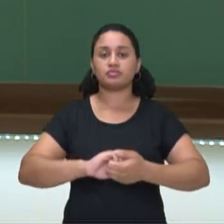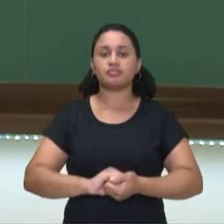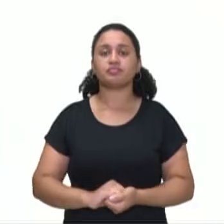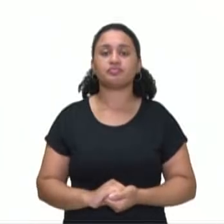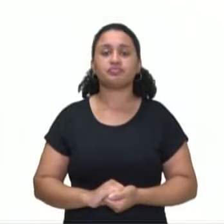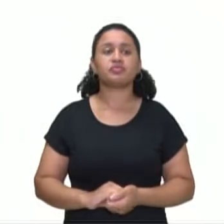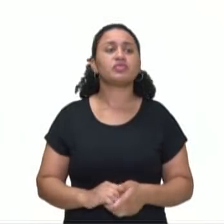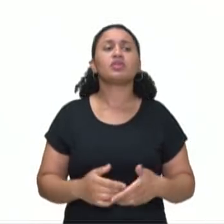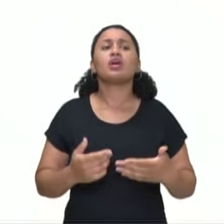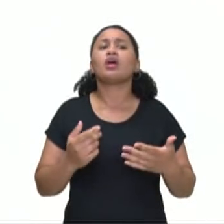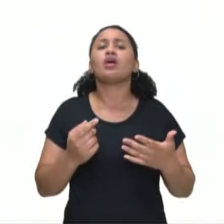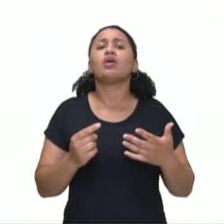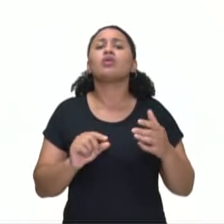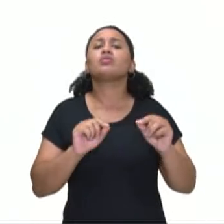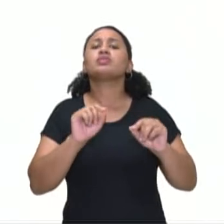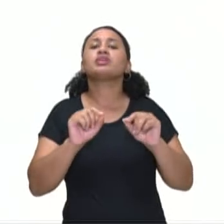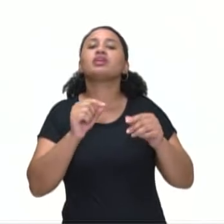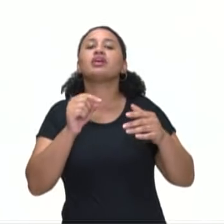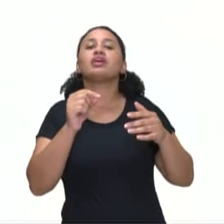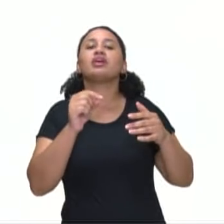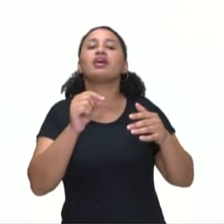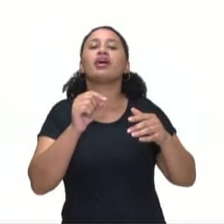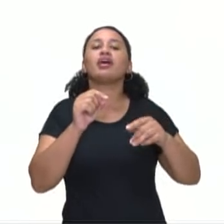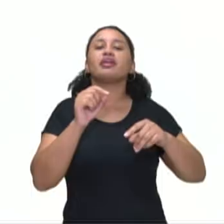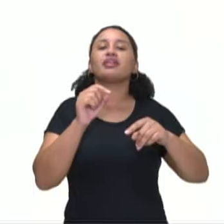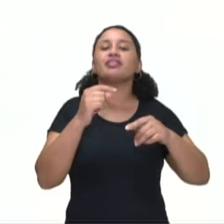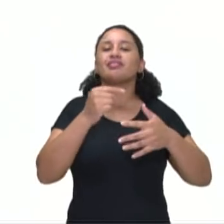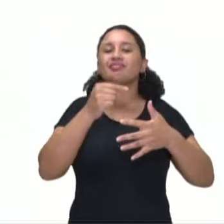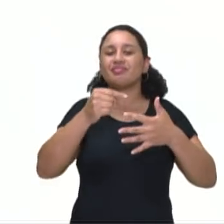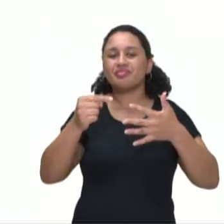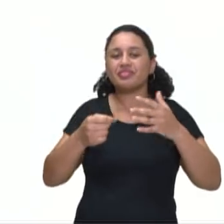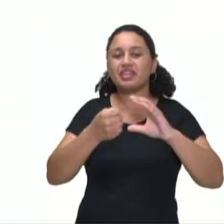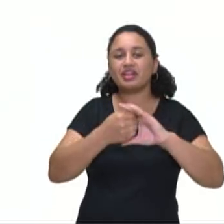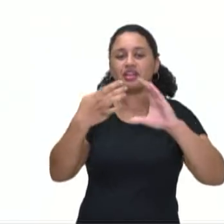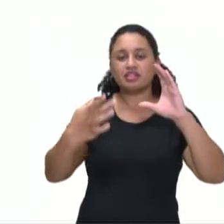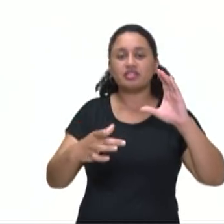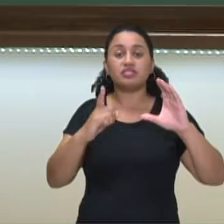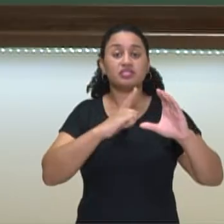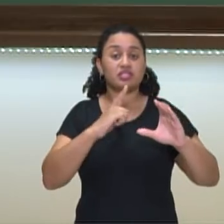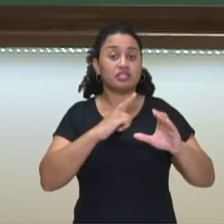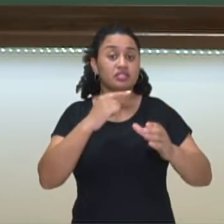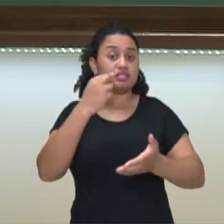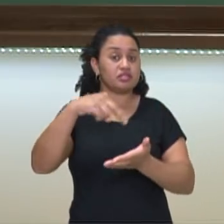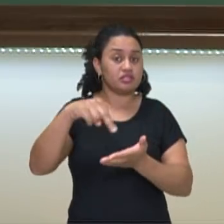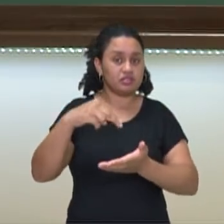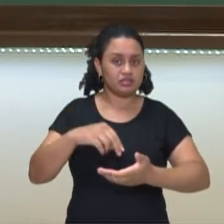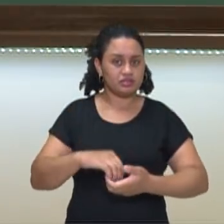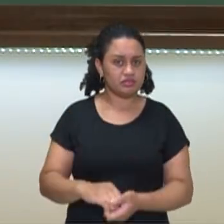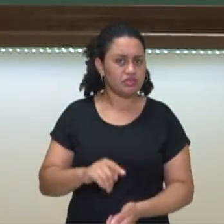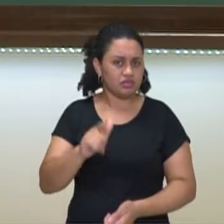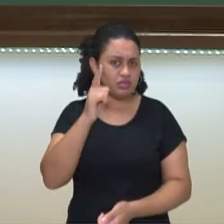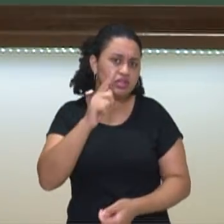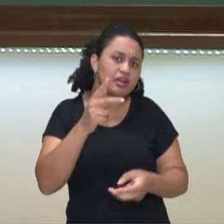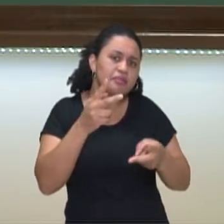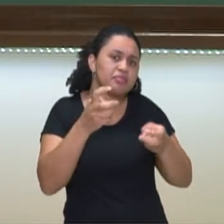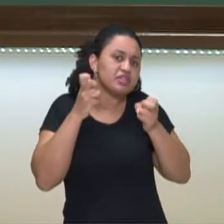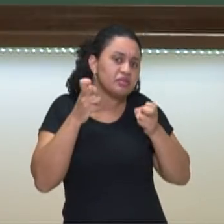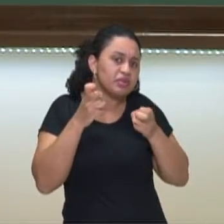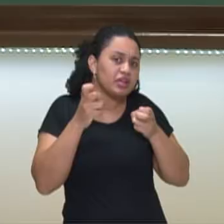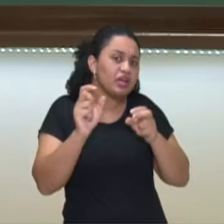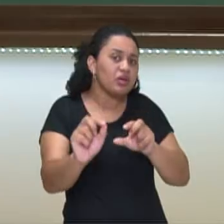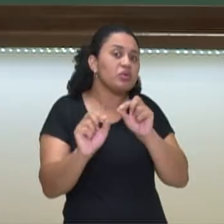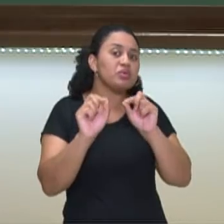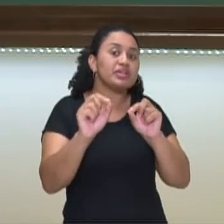que elementos de movimento estão presentes na dança? Você consegue identificar quais são